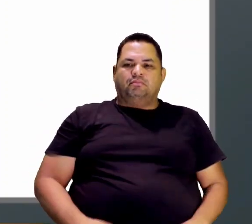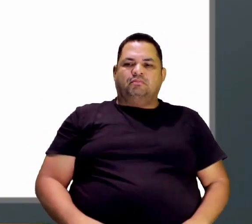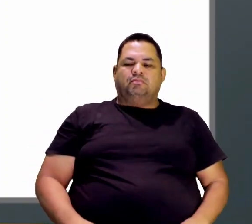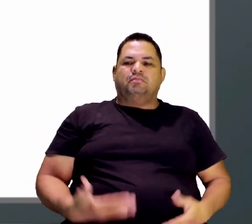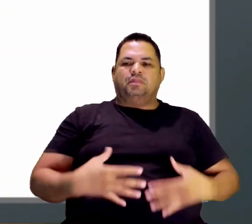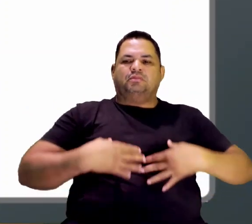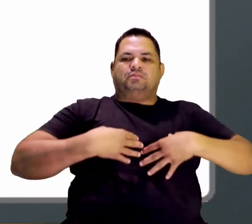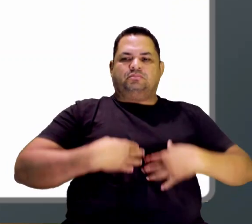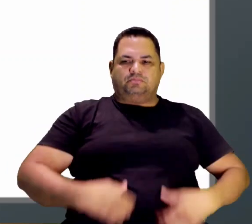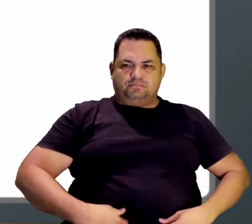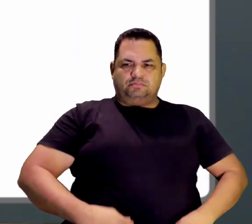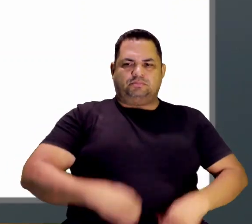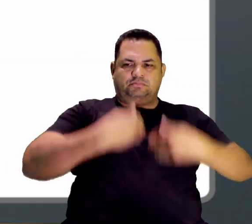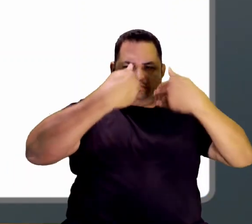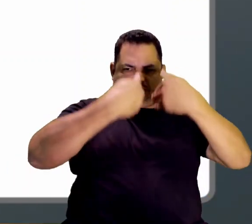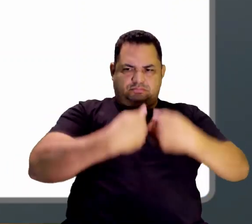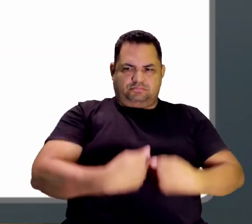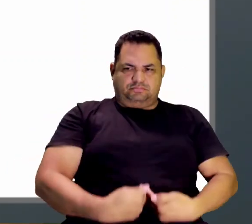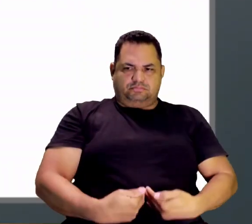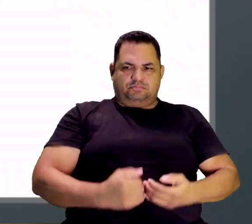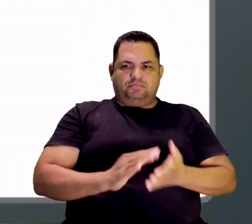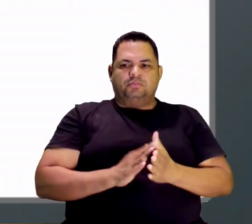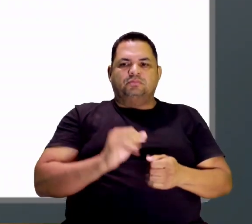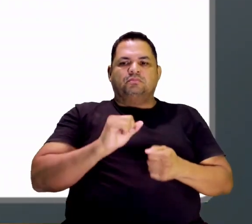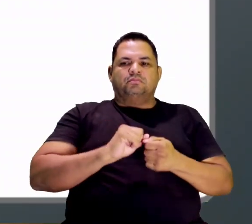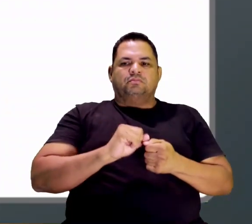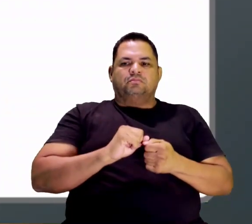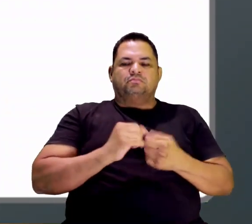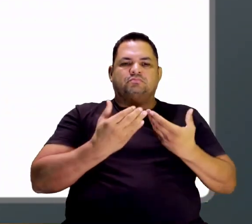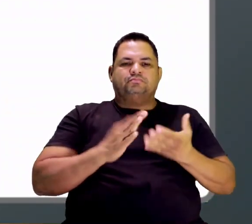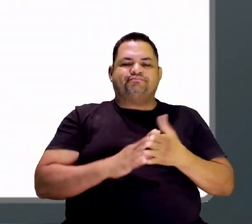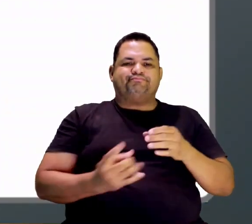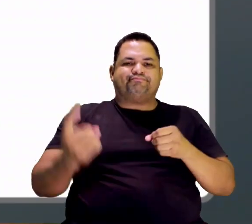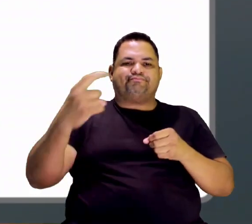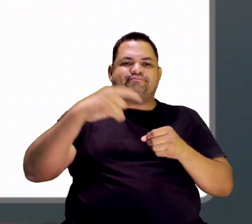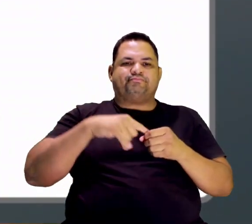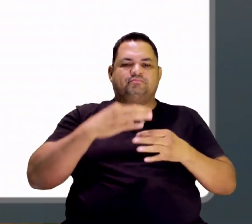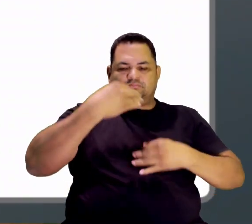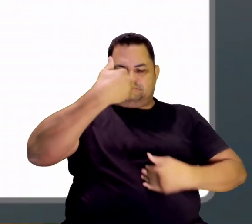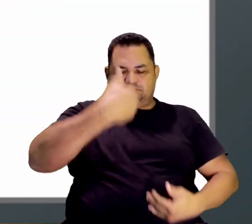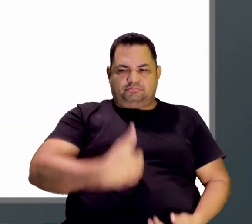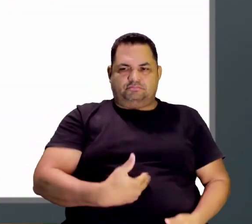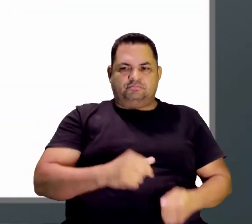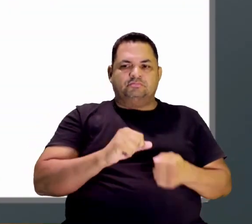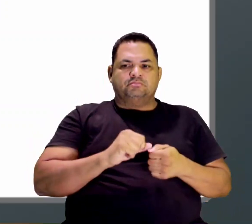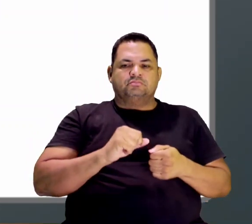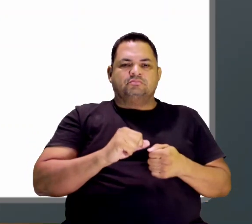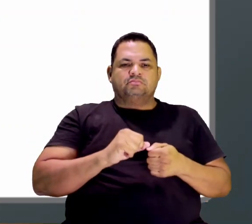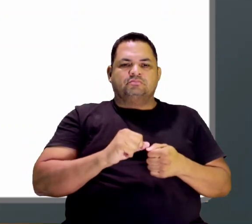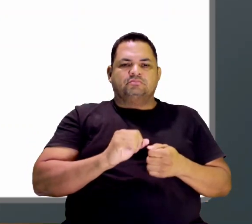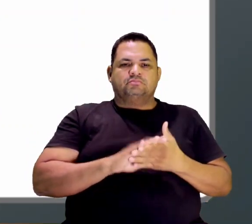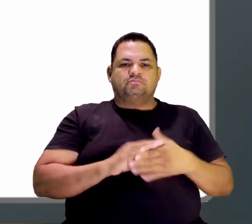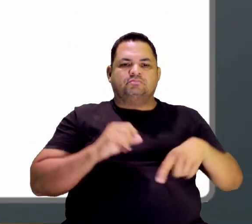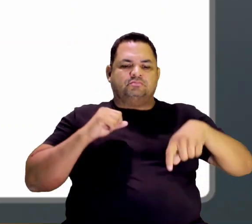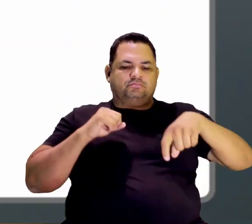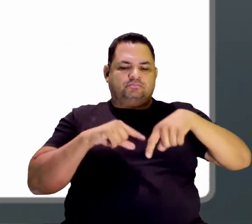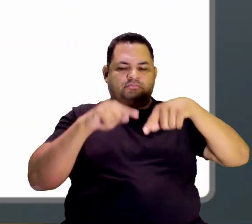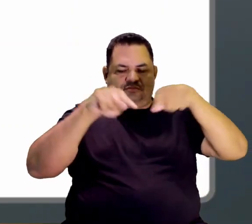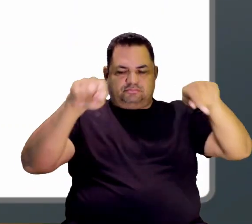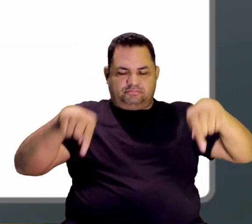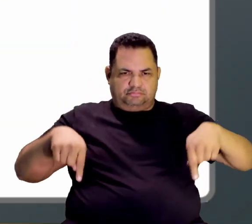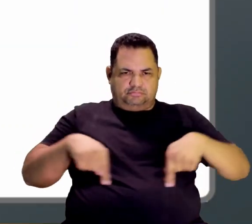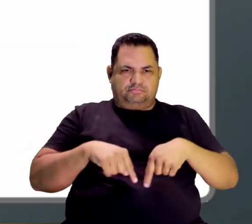aí você vai assistir, você vai acompanhar essa aula e você vai ver aí e vai poder melhorar aí os posicionamentos aí na hora que você for